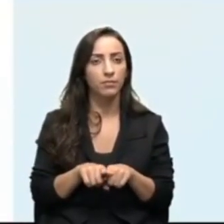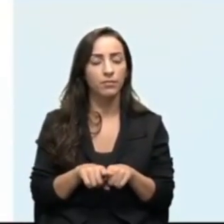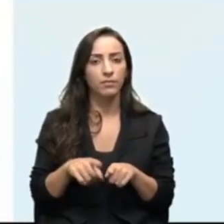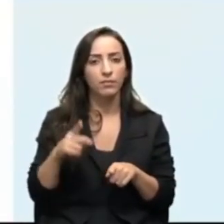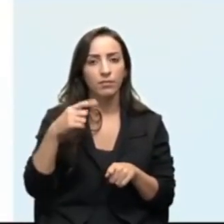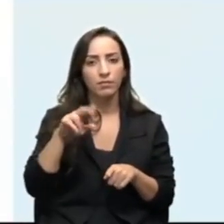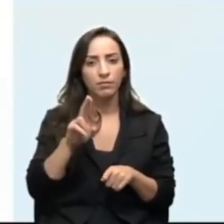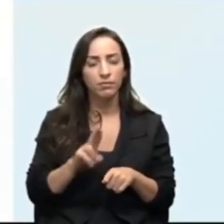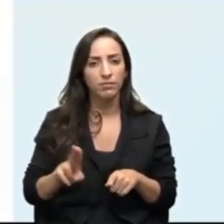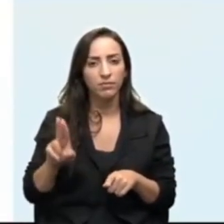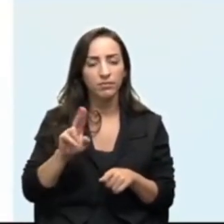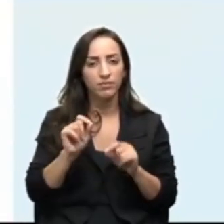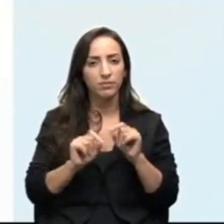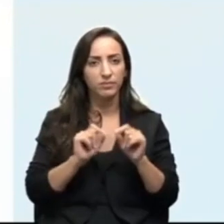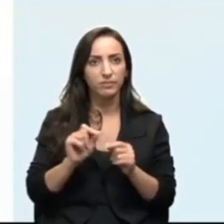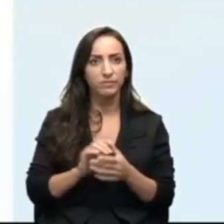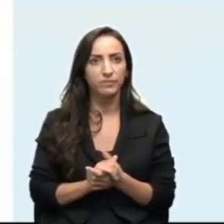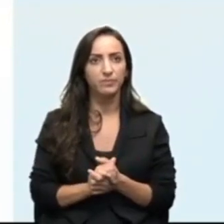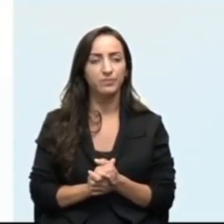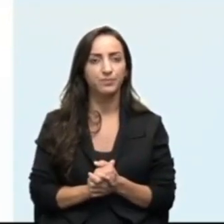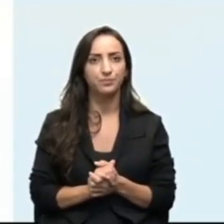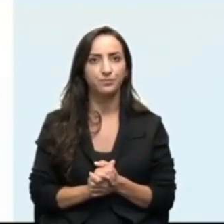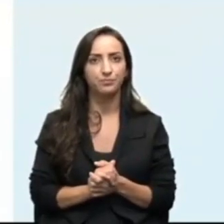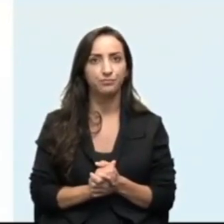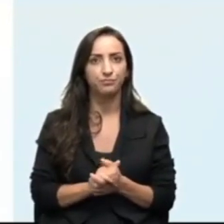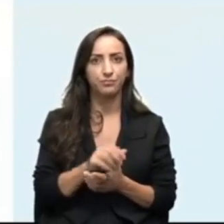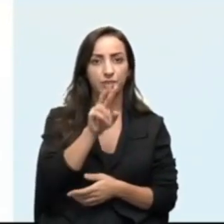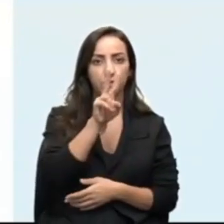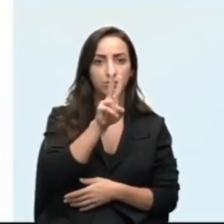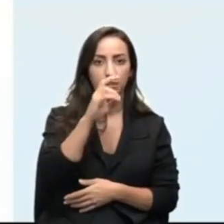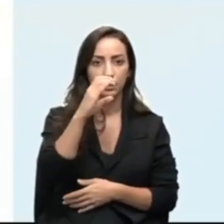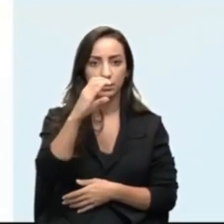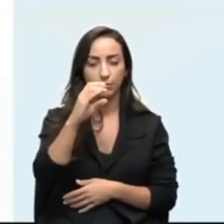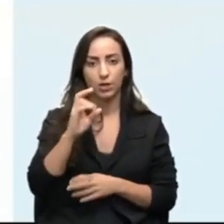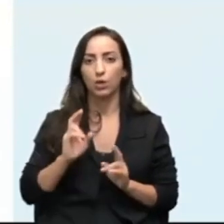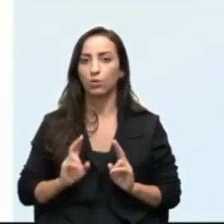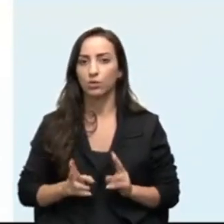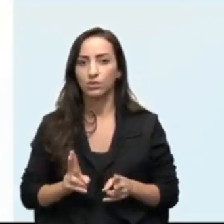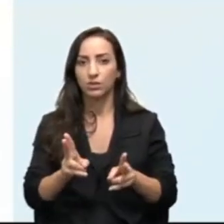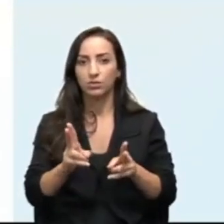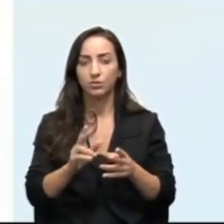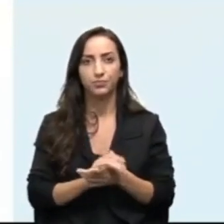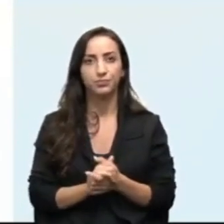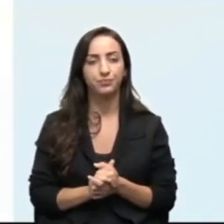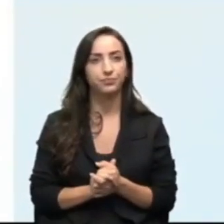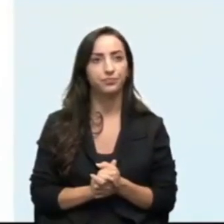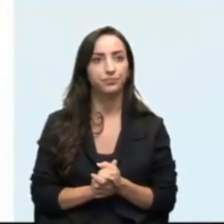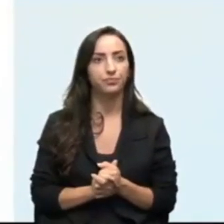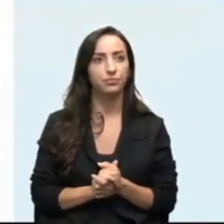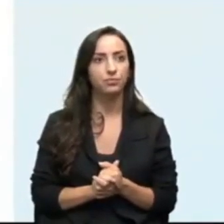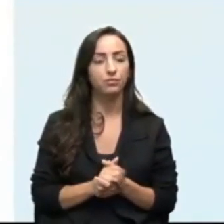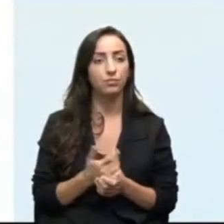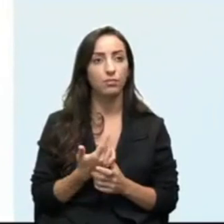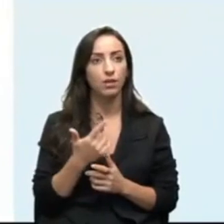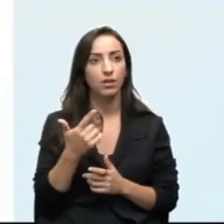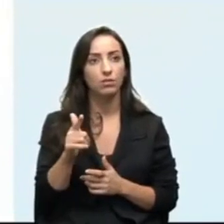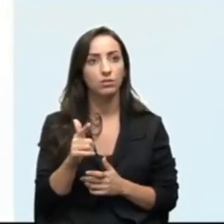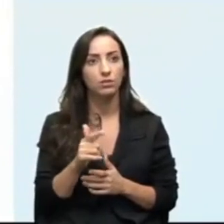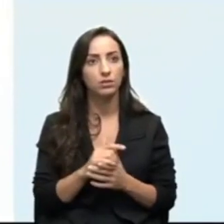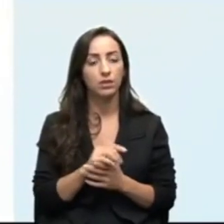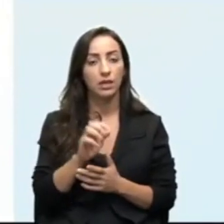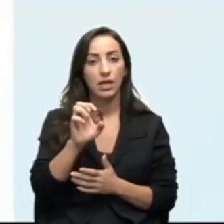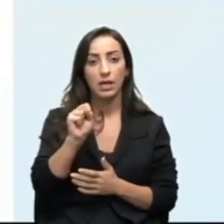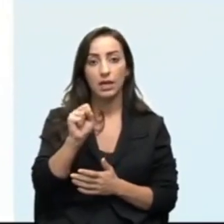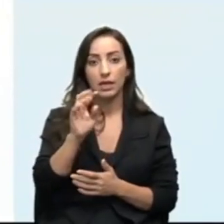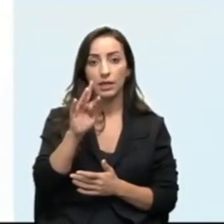também admitimos que o VC é constante. Uma outra condição é que os